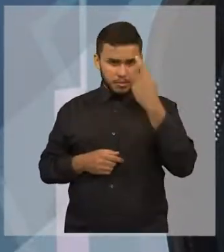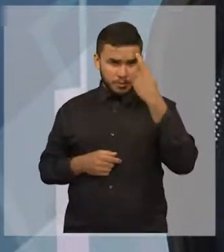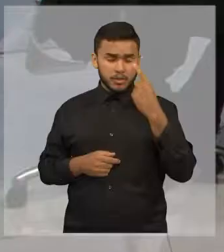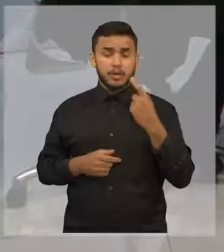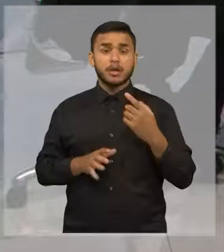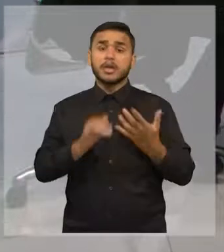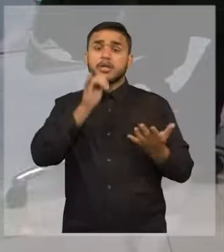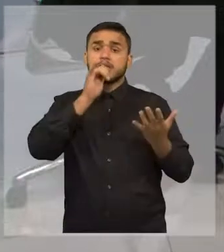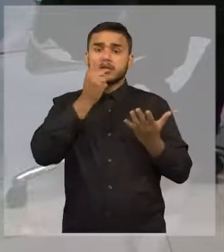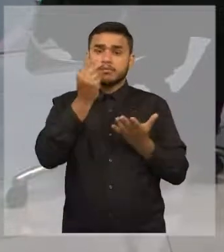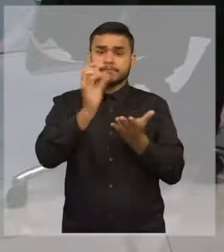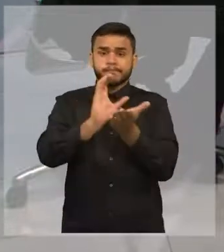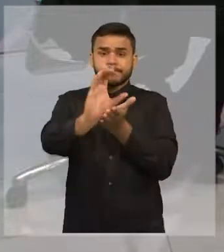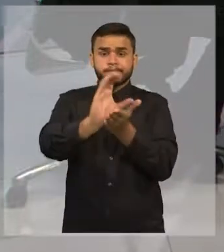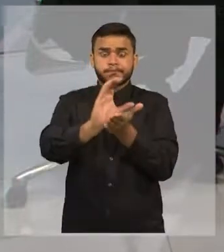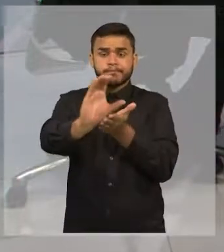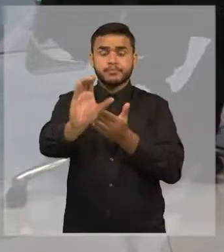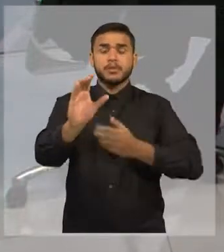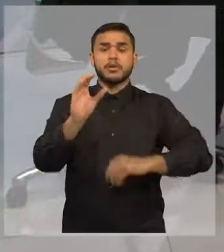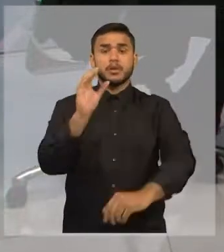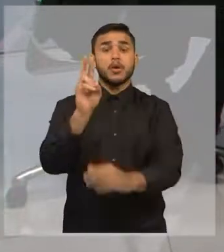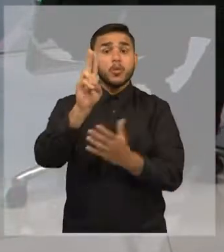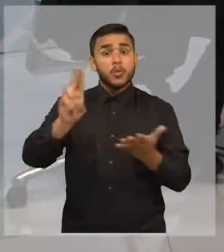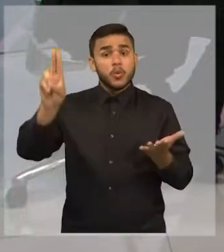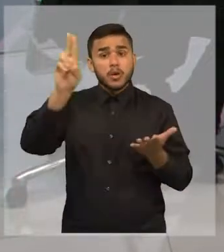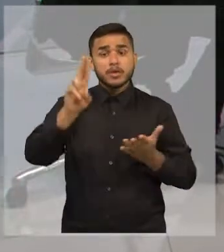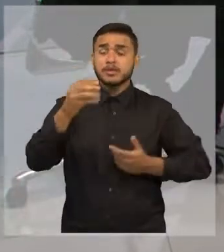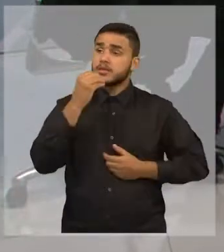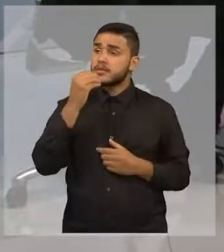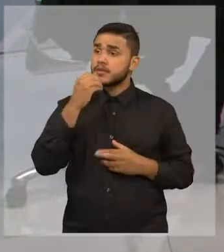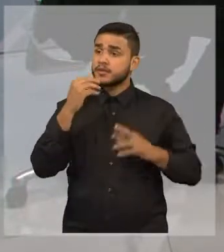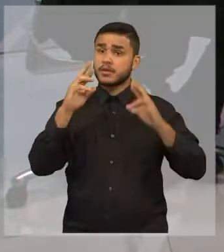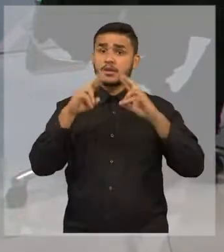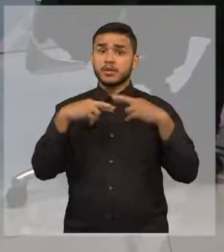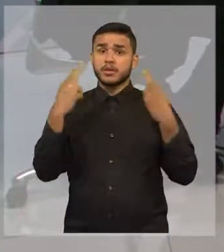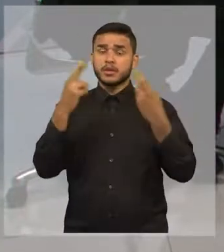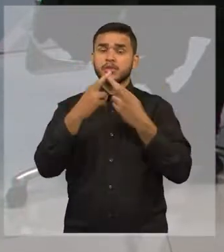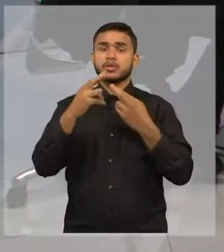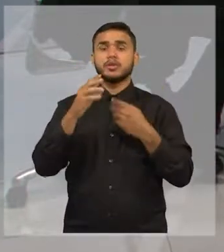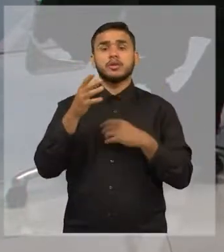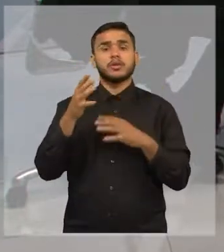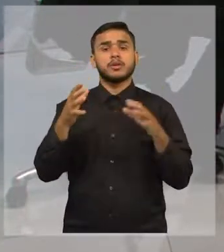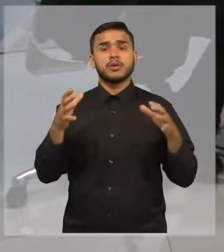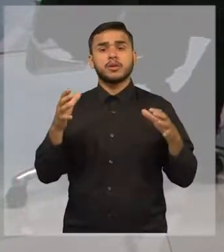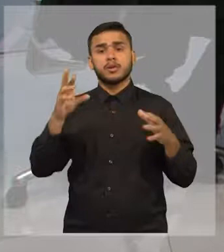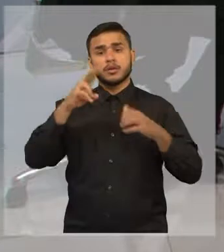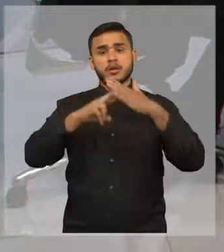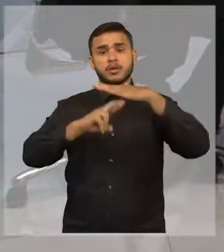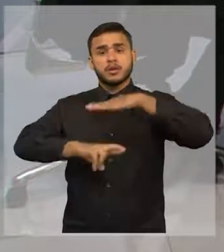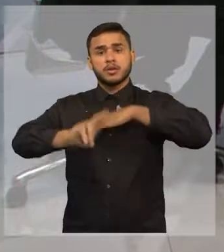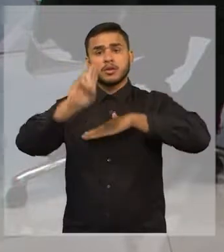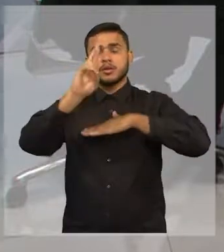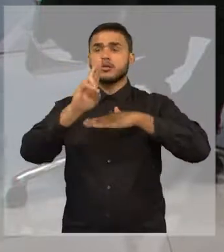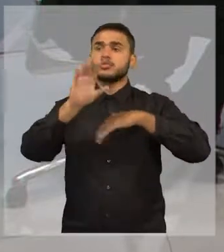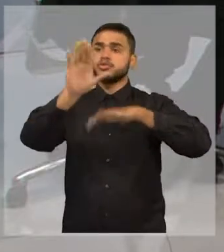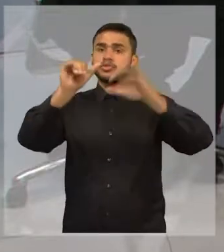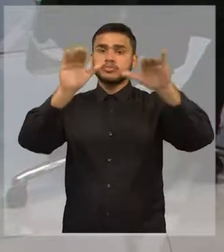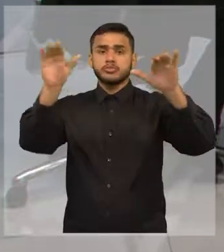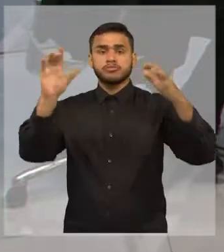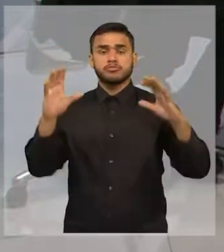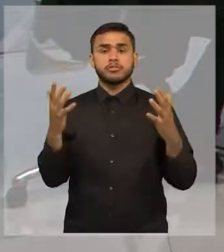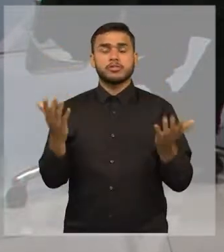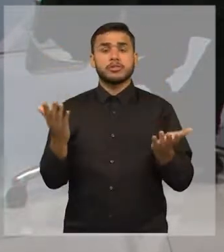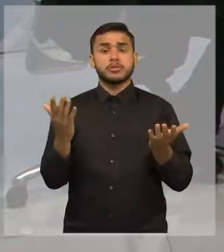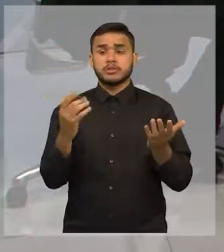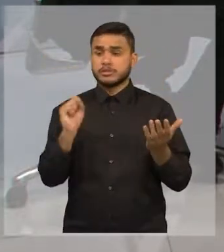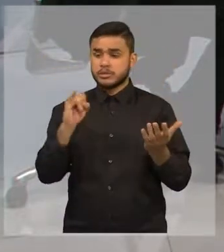das universidades, ele poderia ter reunido, o ministro podia ter reunido os reitores, ter explicado, olha, casa